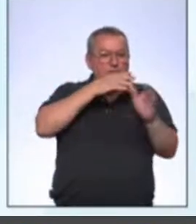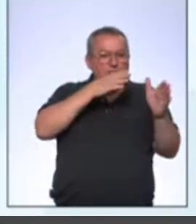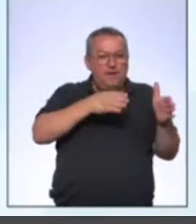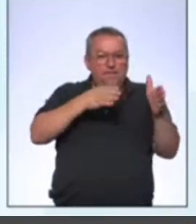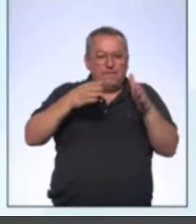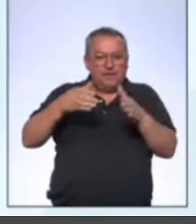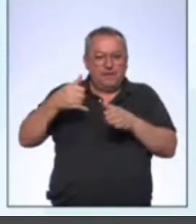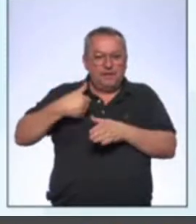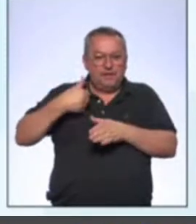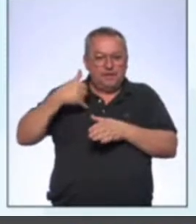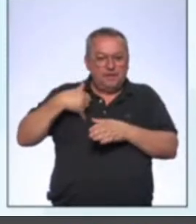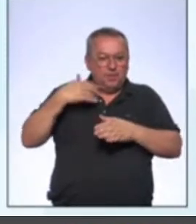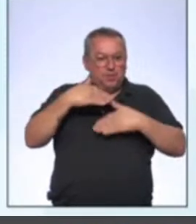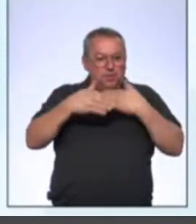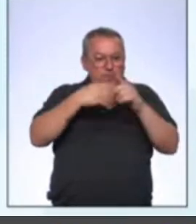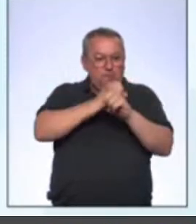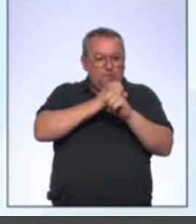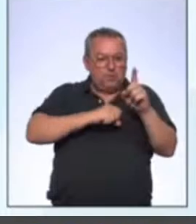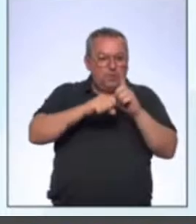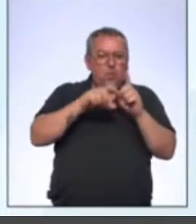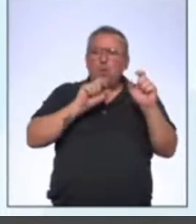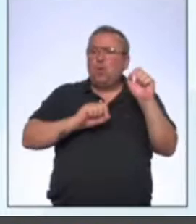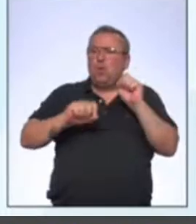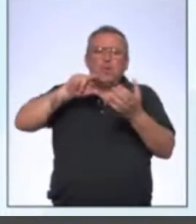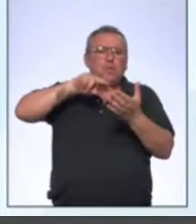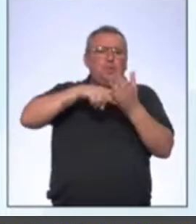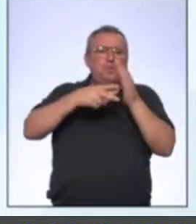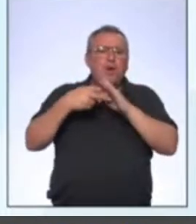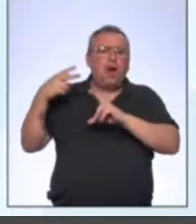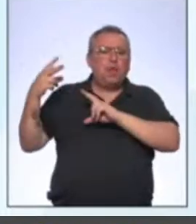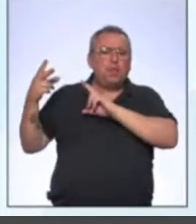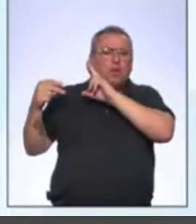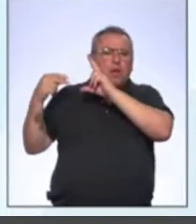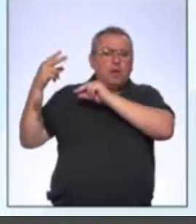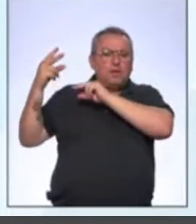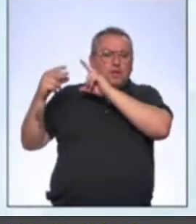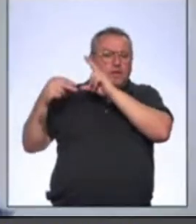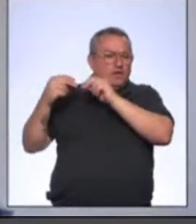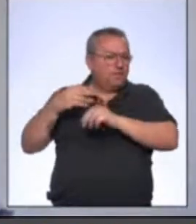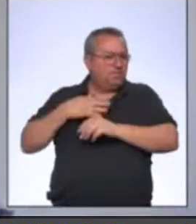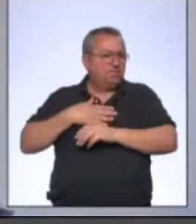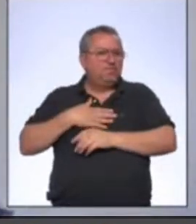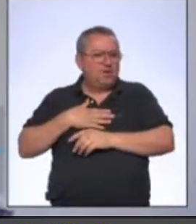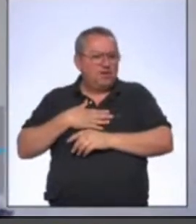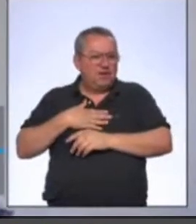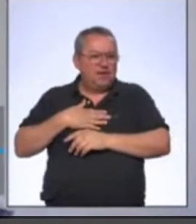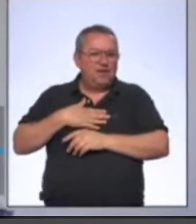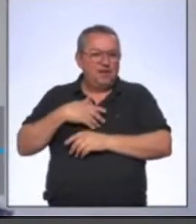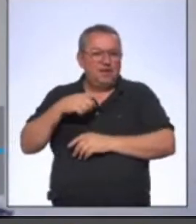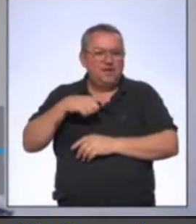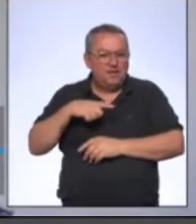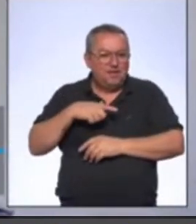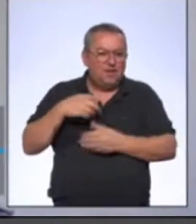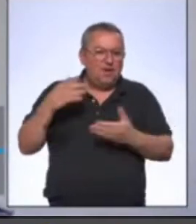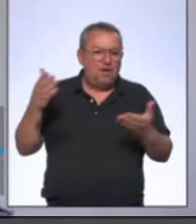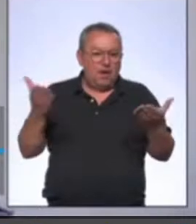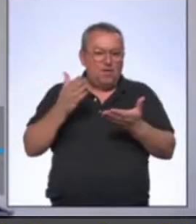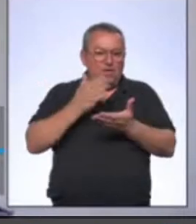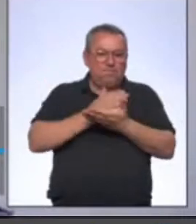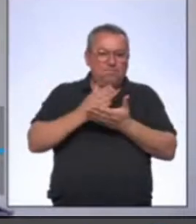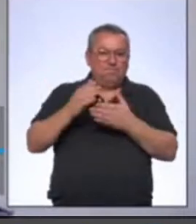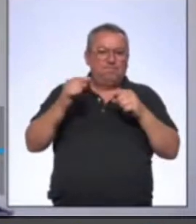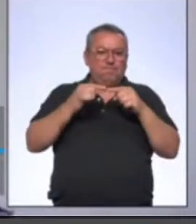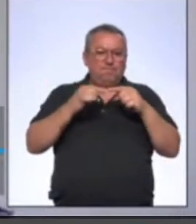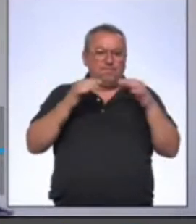etária, construção social. Afinal, o que é adolescência? Nossa, hein? Essa fase que vocês estão entrando agora é